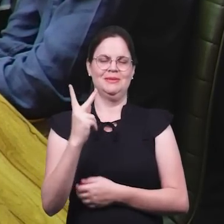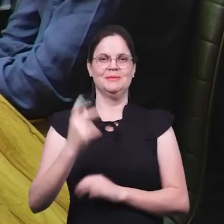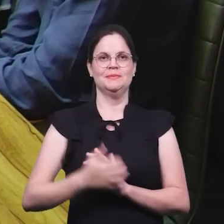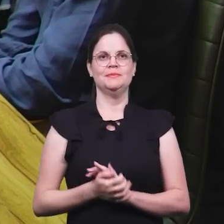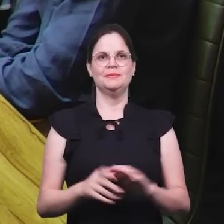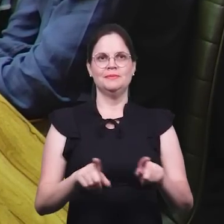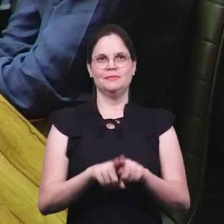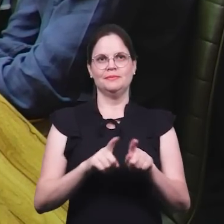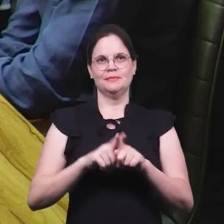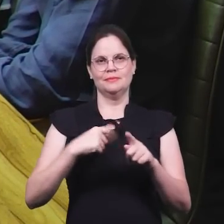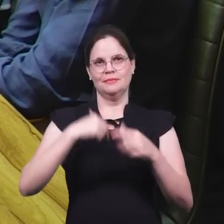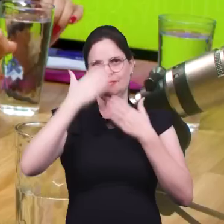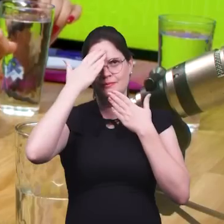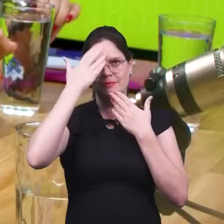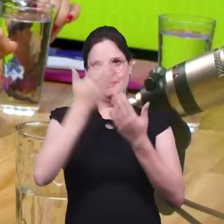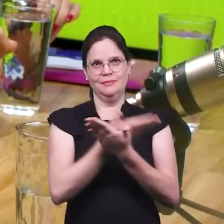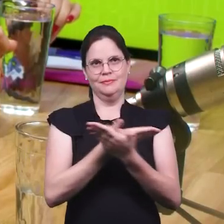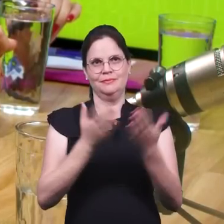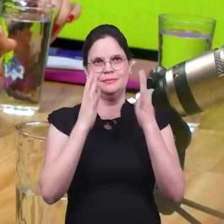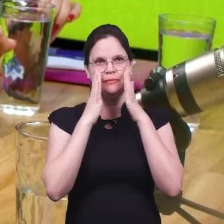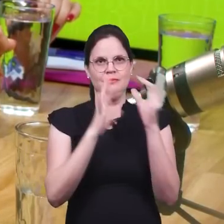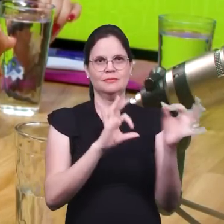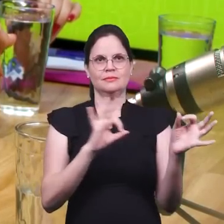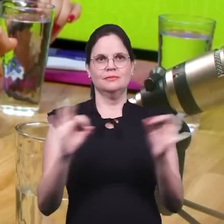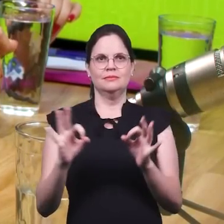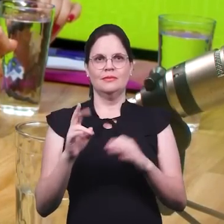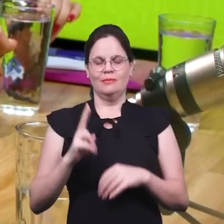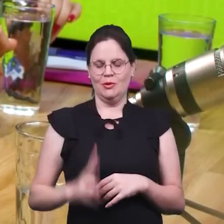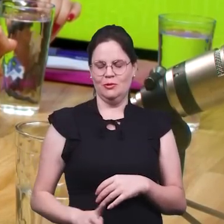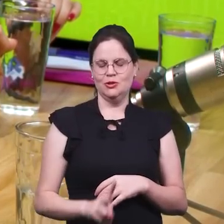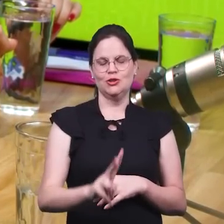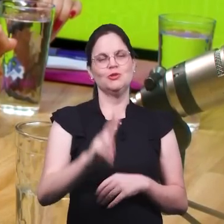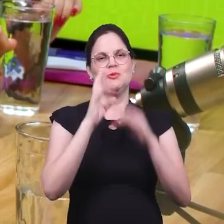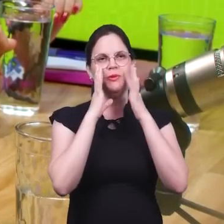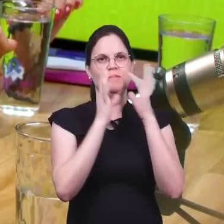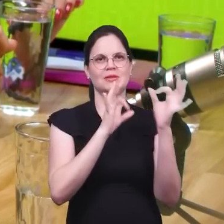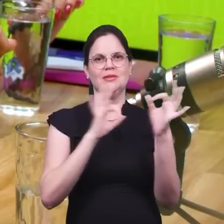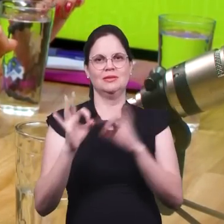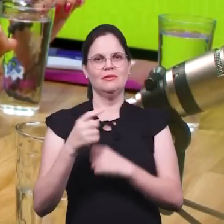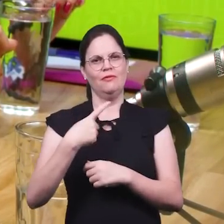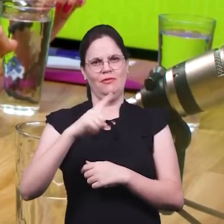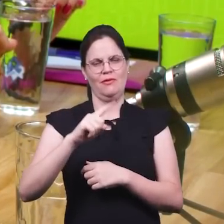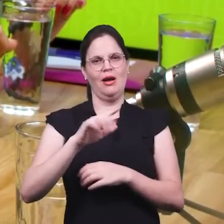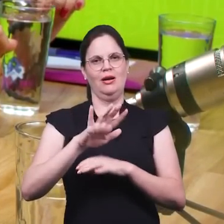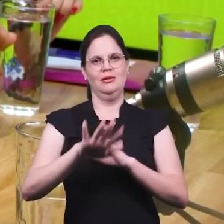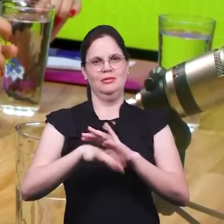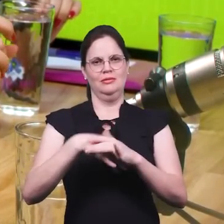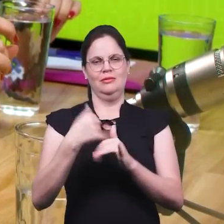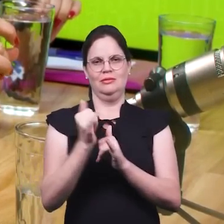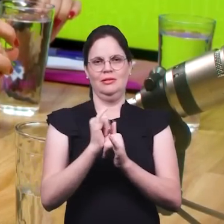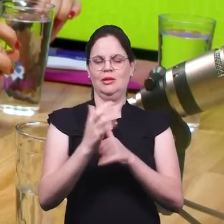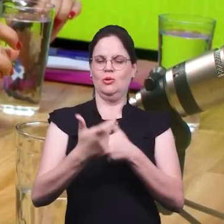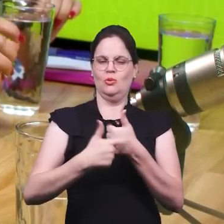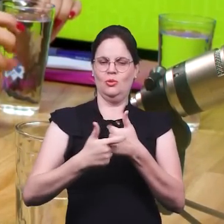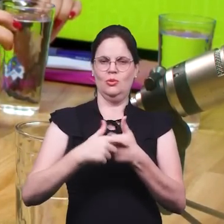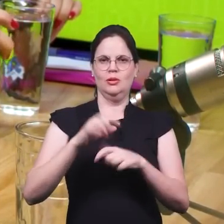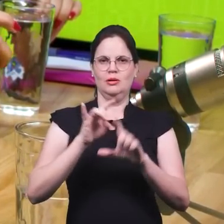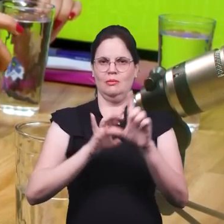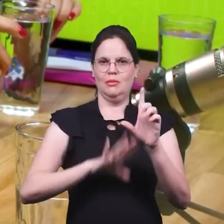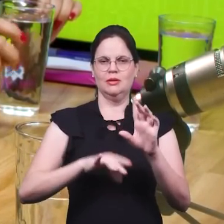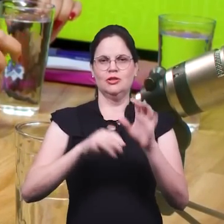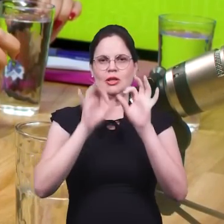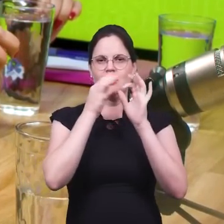vocês. Queremos também agradecer aqueles que estão nos assistindo. Continue nos assistindo. Vá lá no nosso canal, curta,